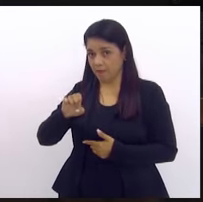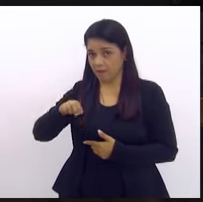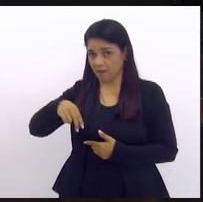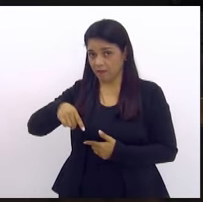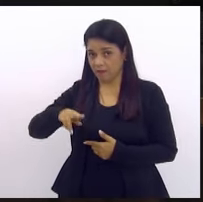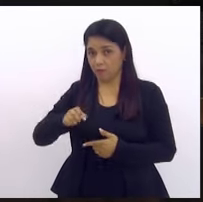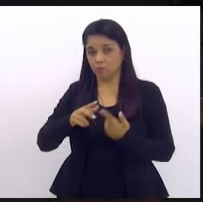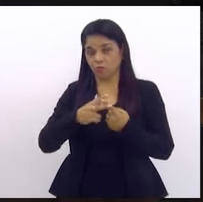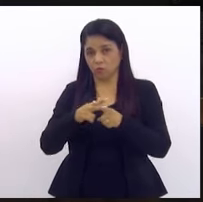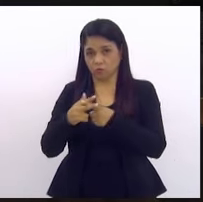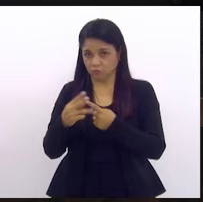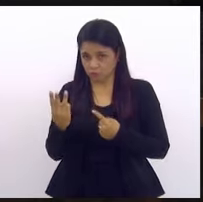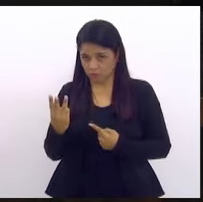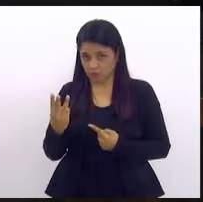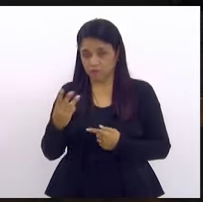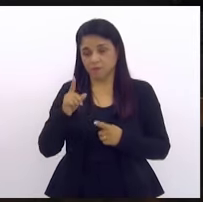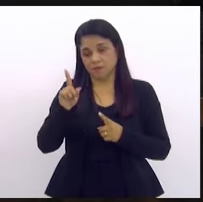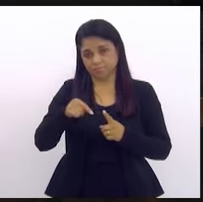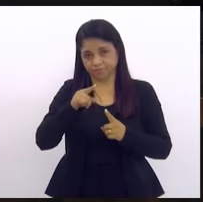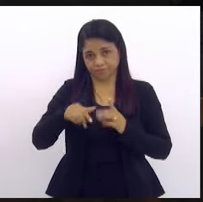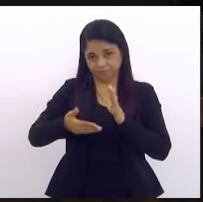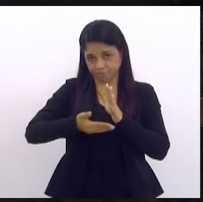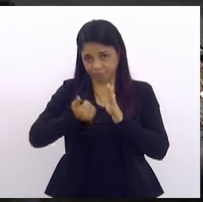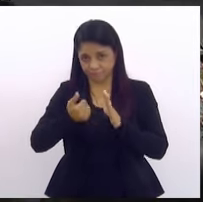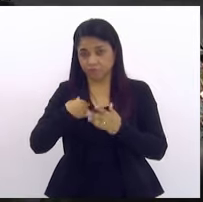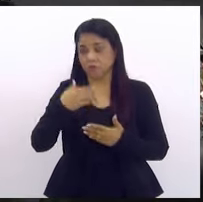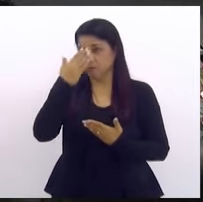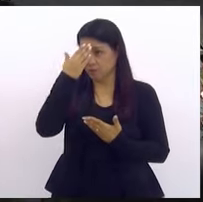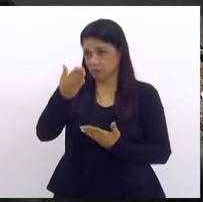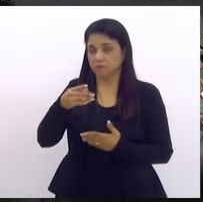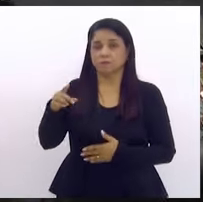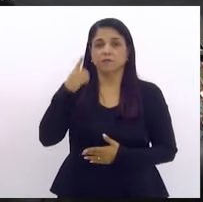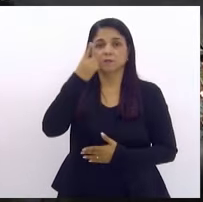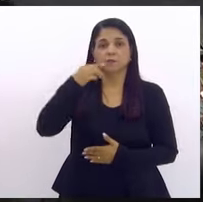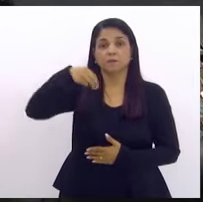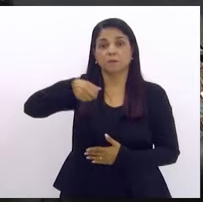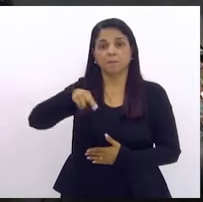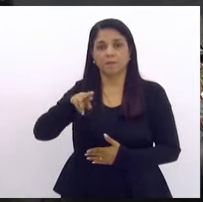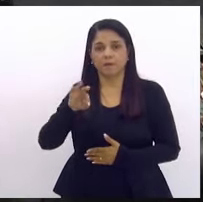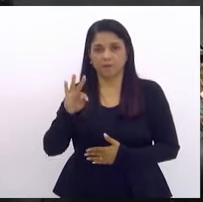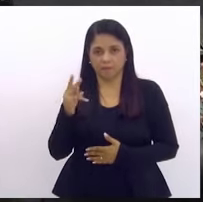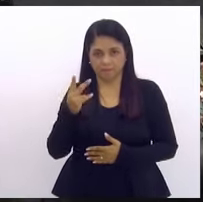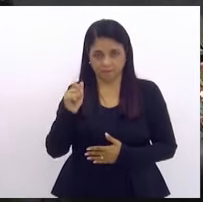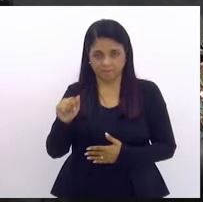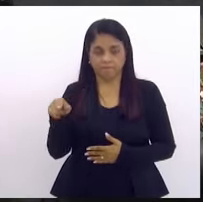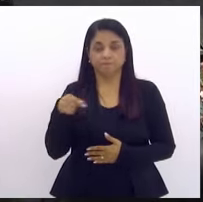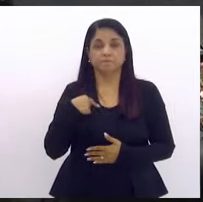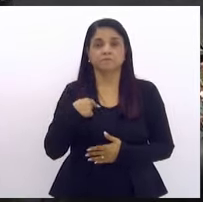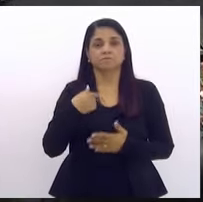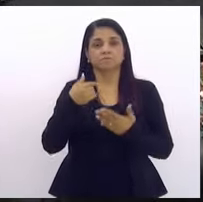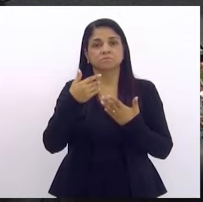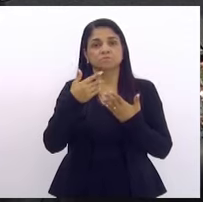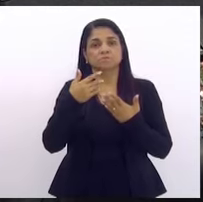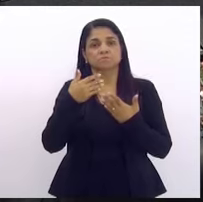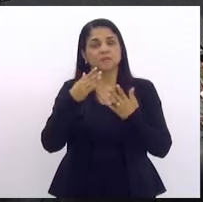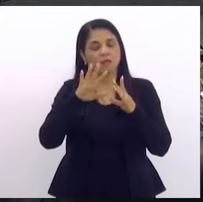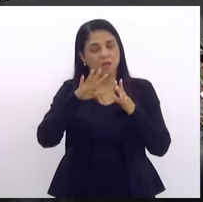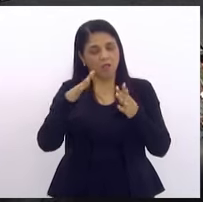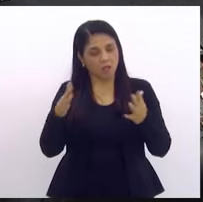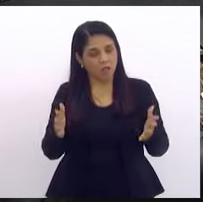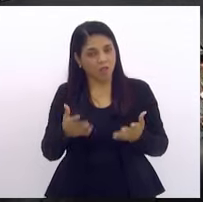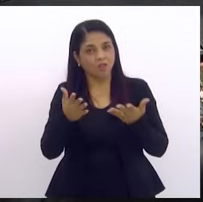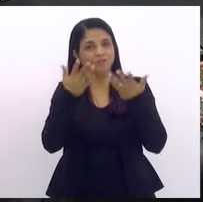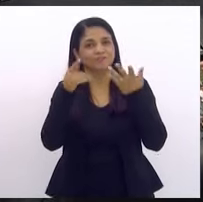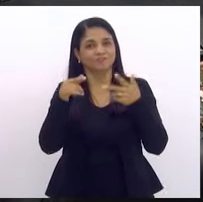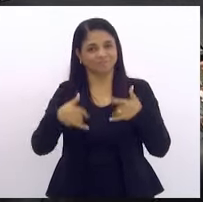pela rejeição. Obrigado. Deputada Marta Rocha. Presidente, mais uma vez elogiando aqui a reunião do